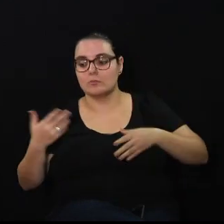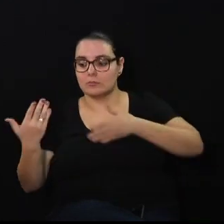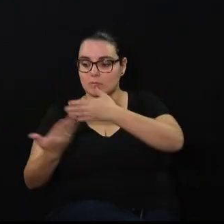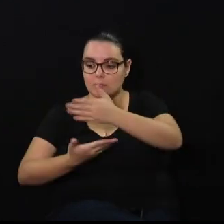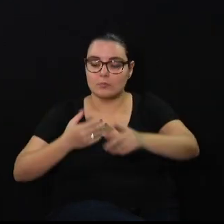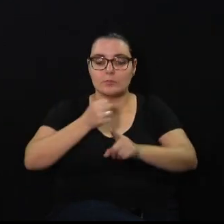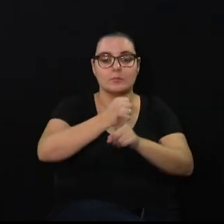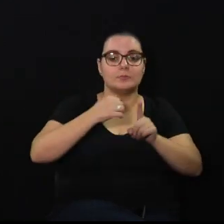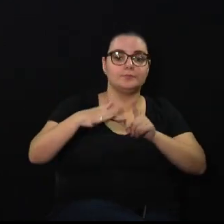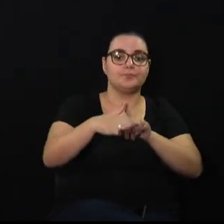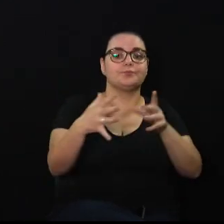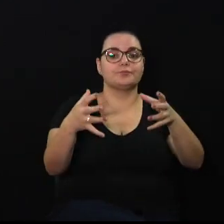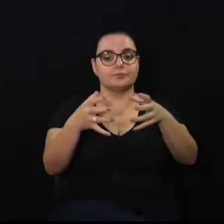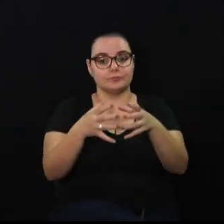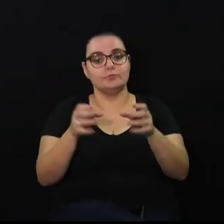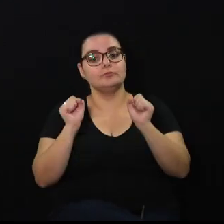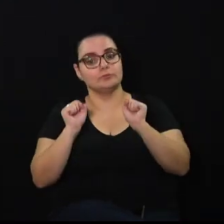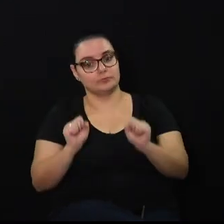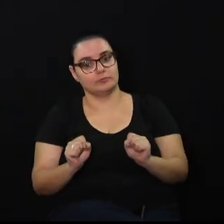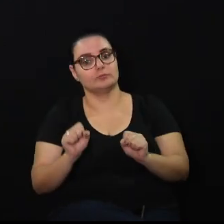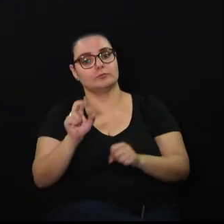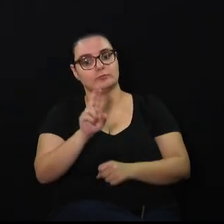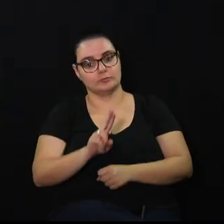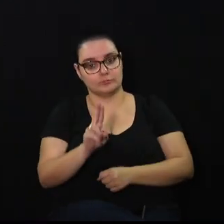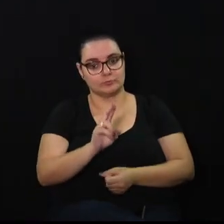a gente pode intervir